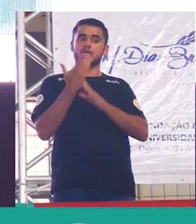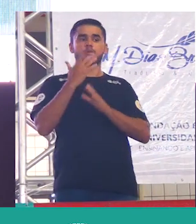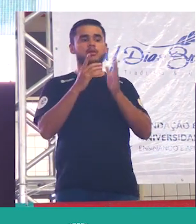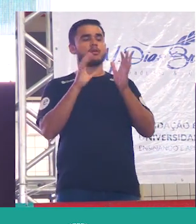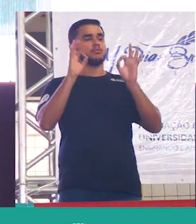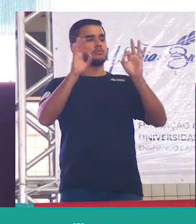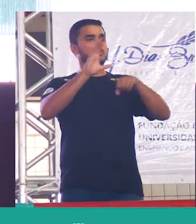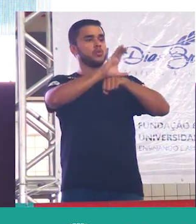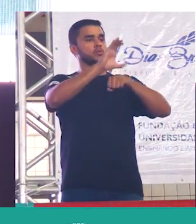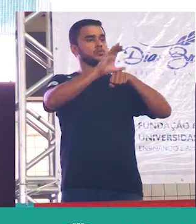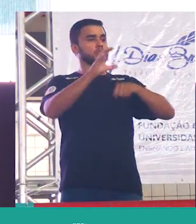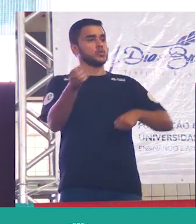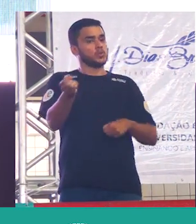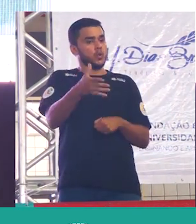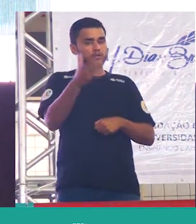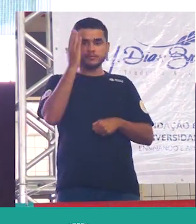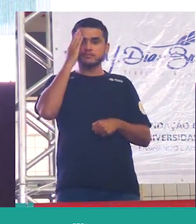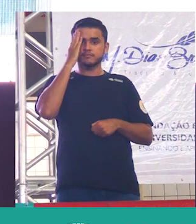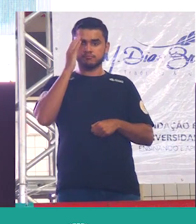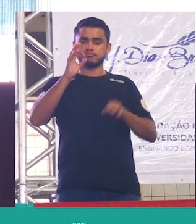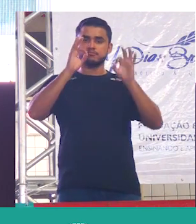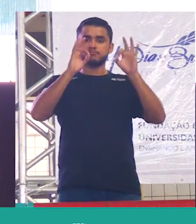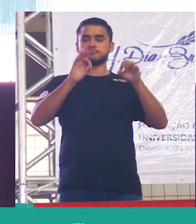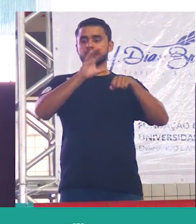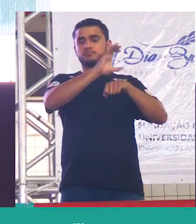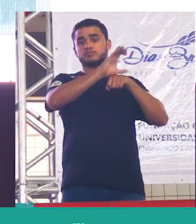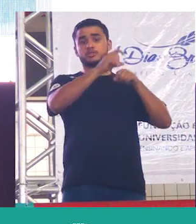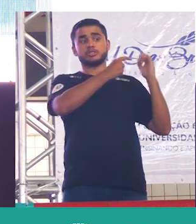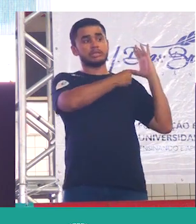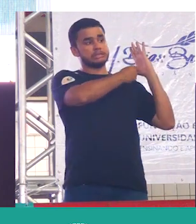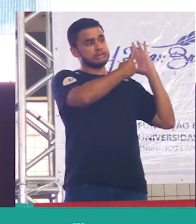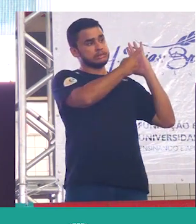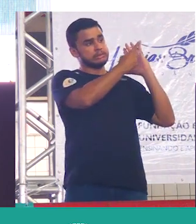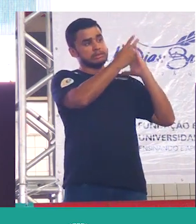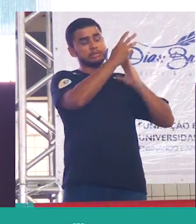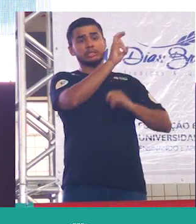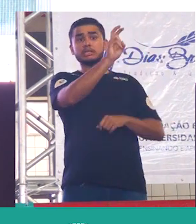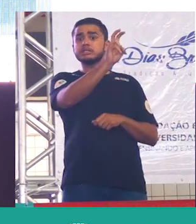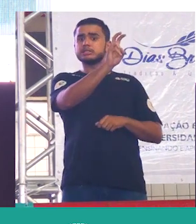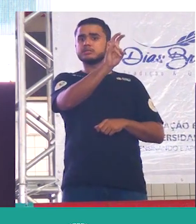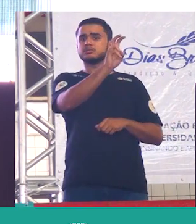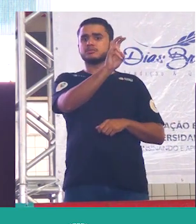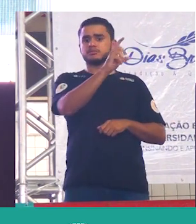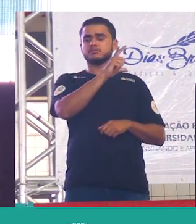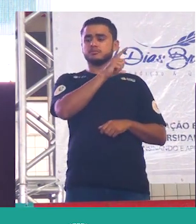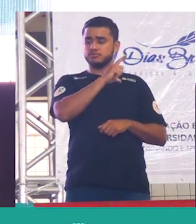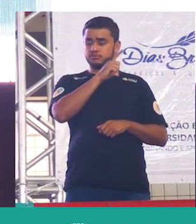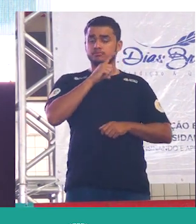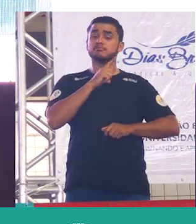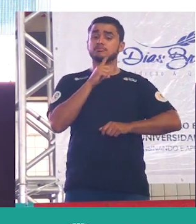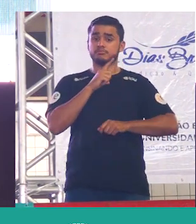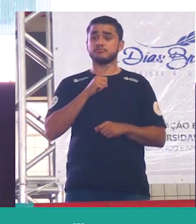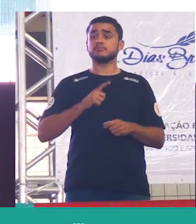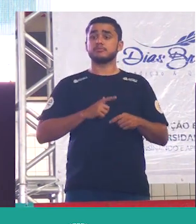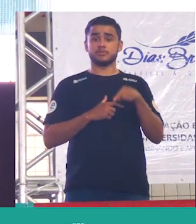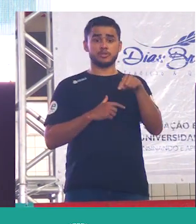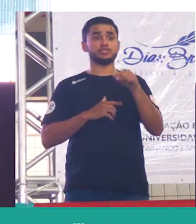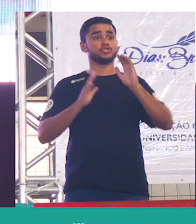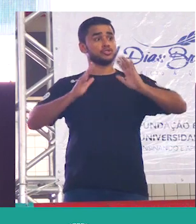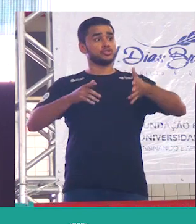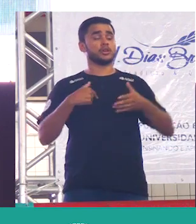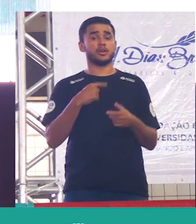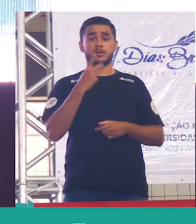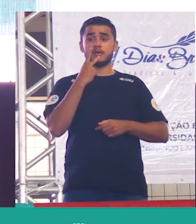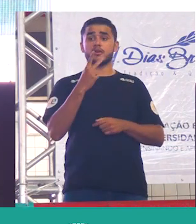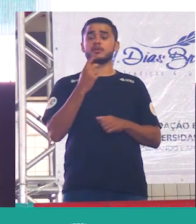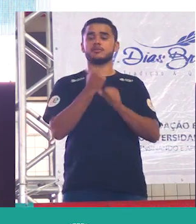nova Constituição, a nossa 5ª Constituição. Tivemos 4 Constituições antes desta,